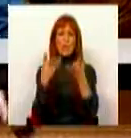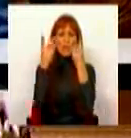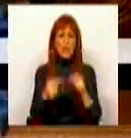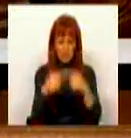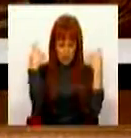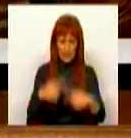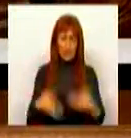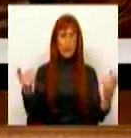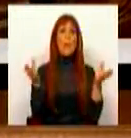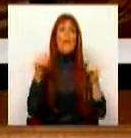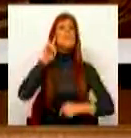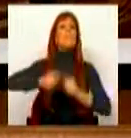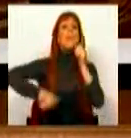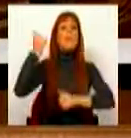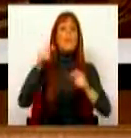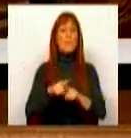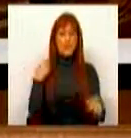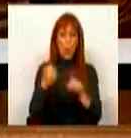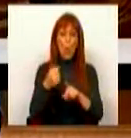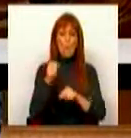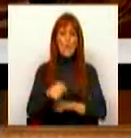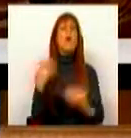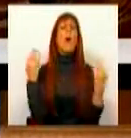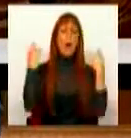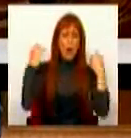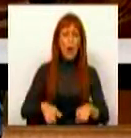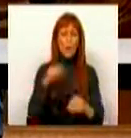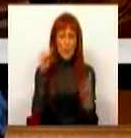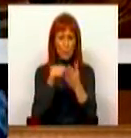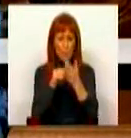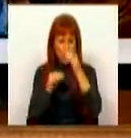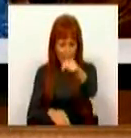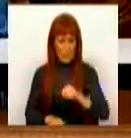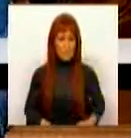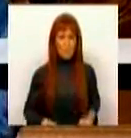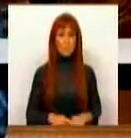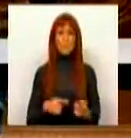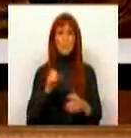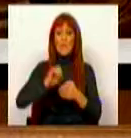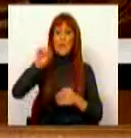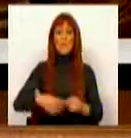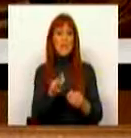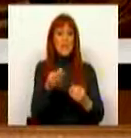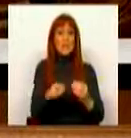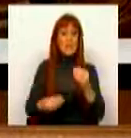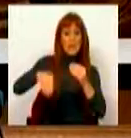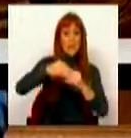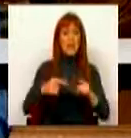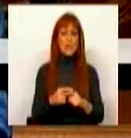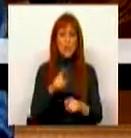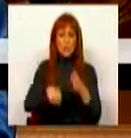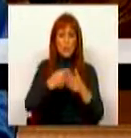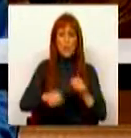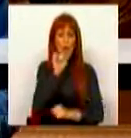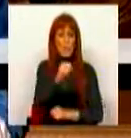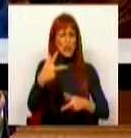orçamental que temos, mas sobretudo para combater efetivamente a pobreza. Eliminamos a sobretaxa, revogamos